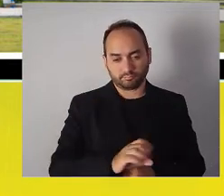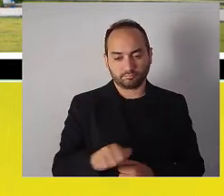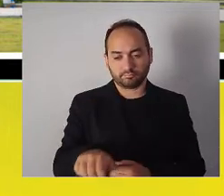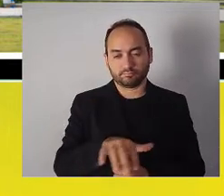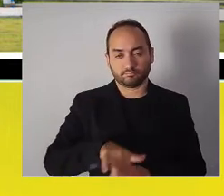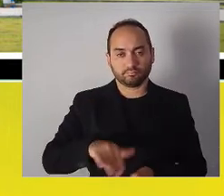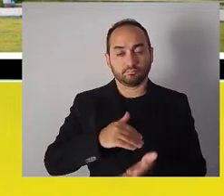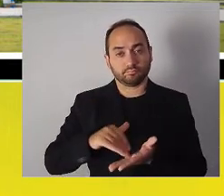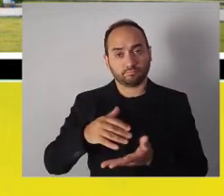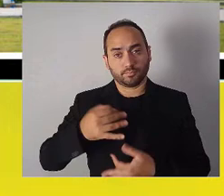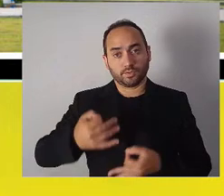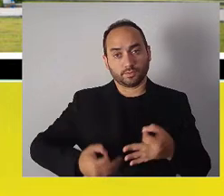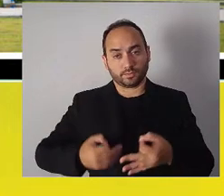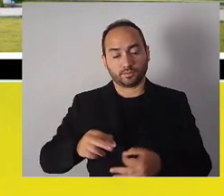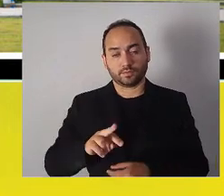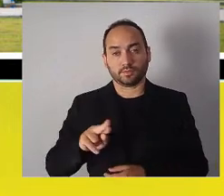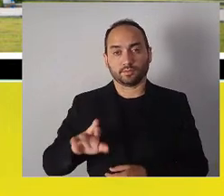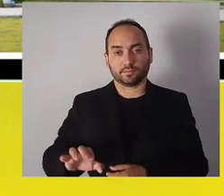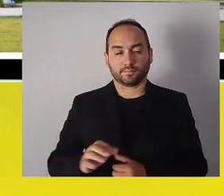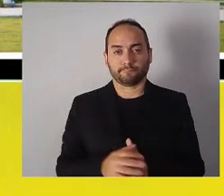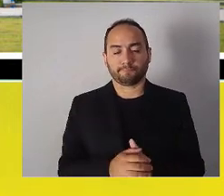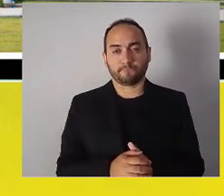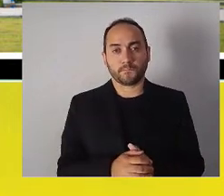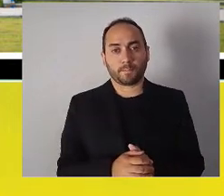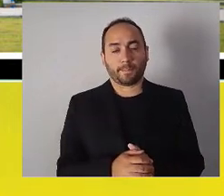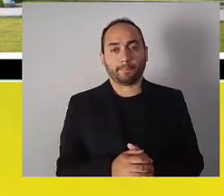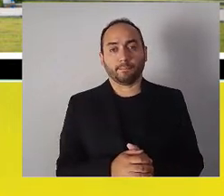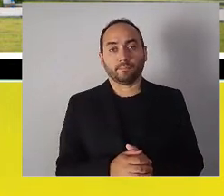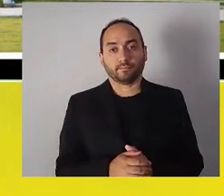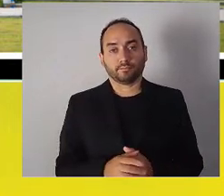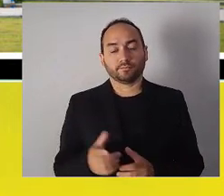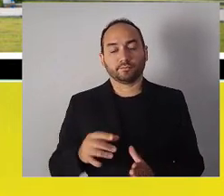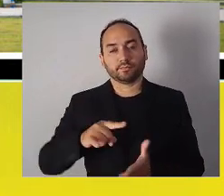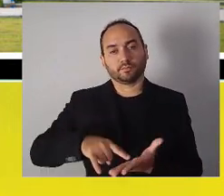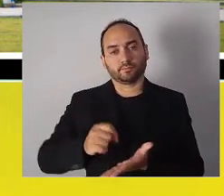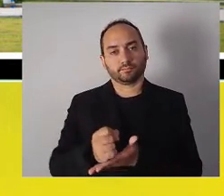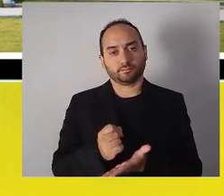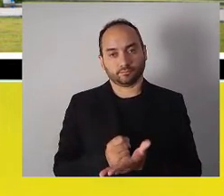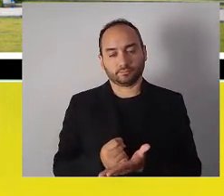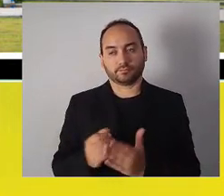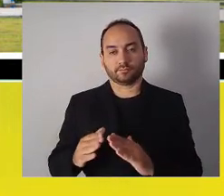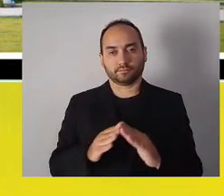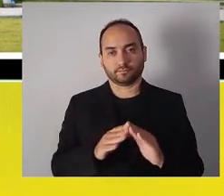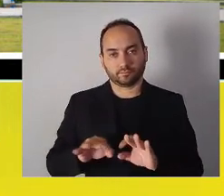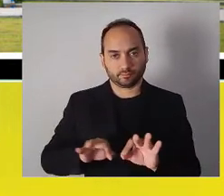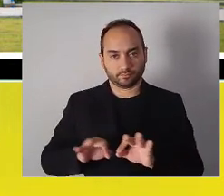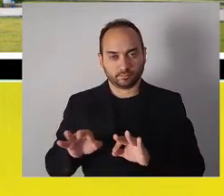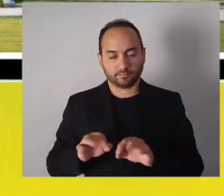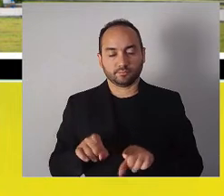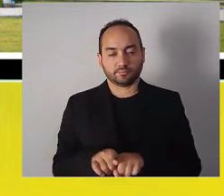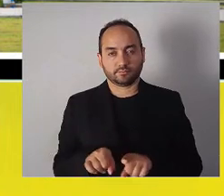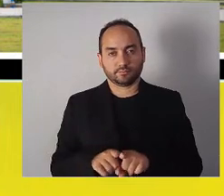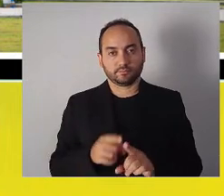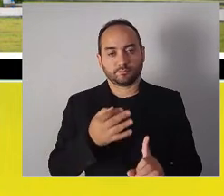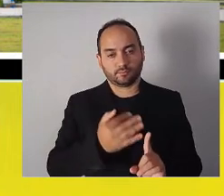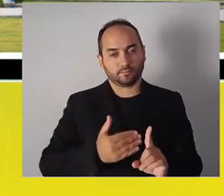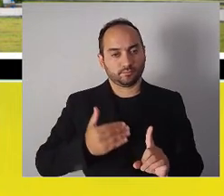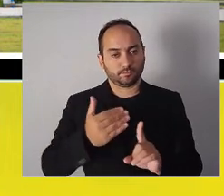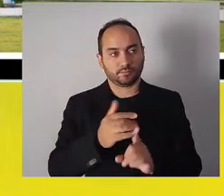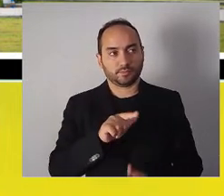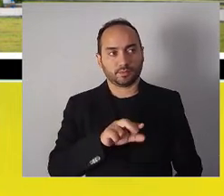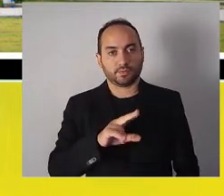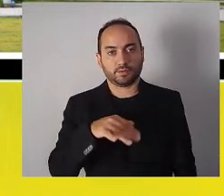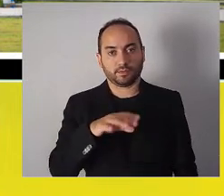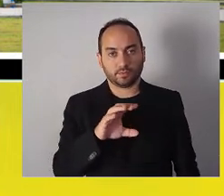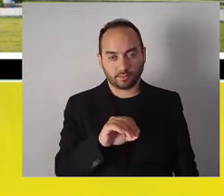Secretaria do Tribunal Regional Eleitoral do Ceará e nos cartórios eleitorais. Desembargador Luciano Maia, gostaria